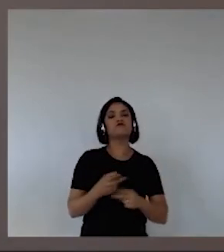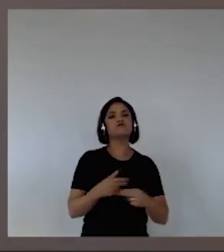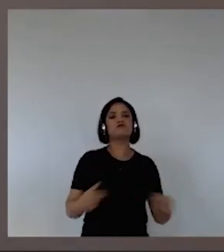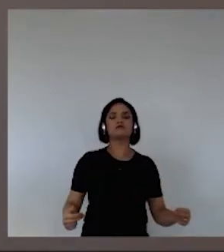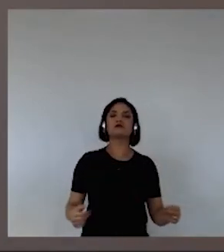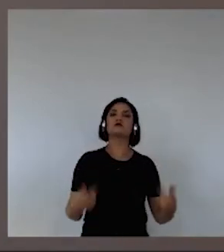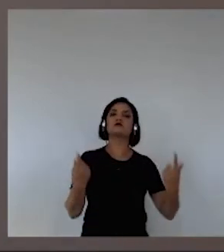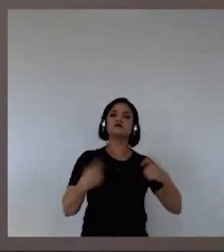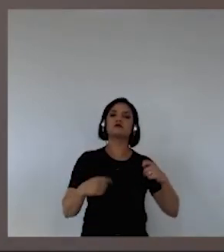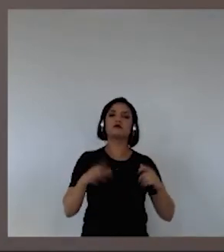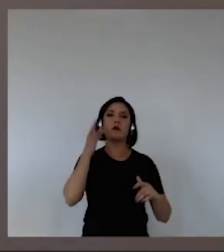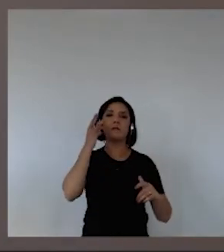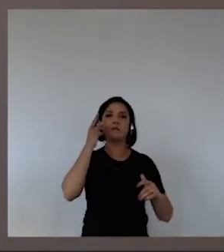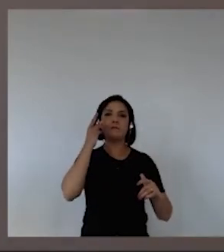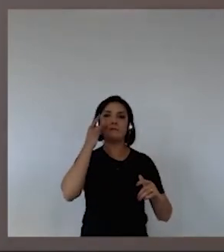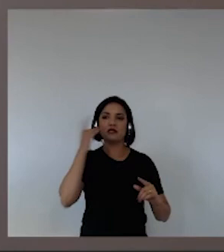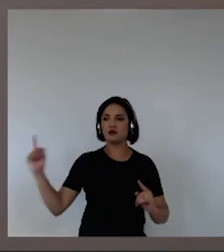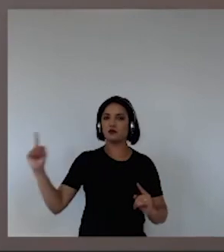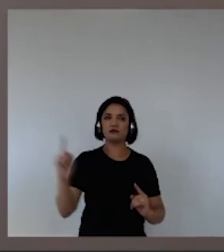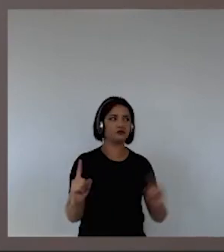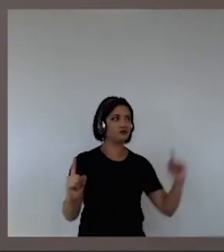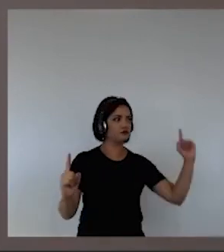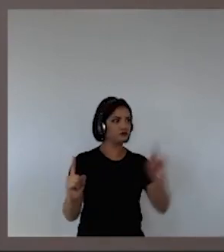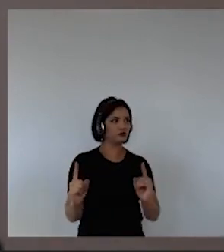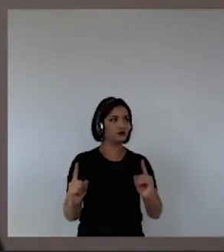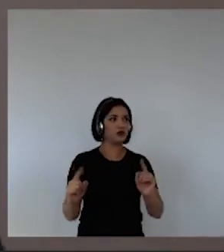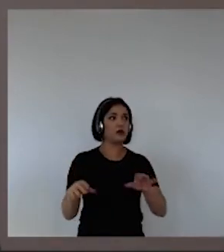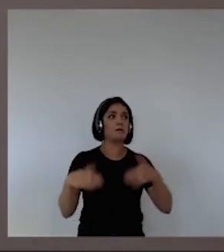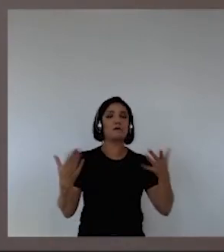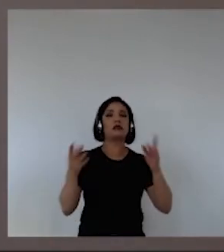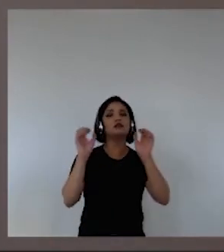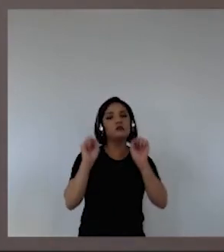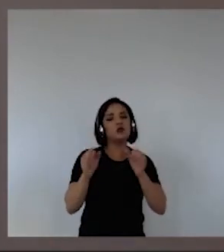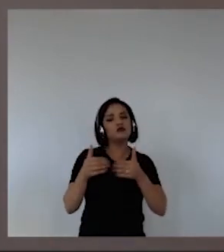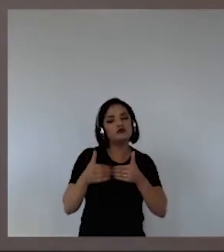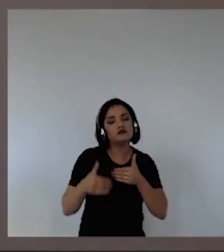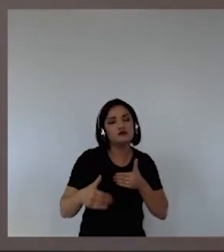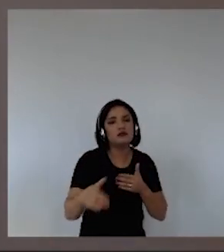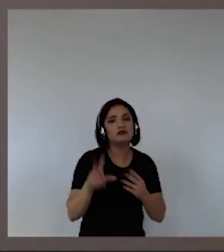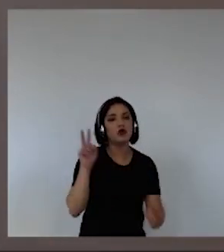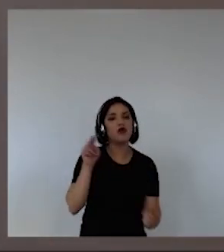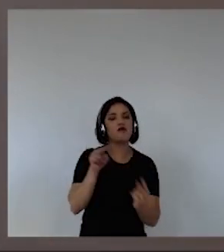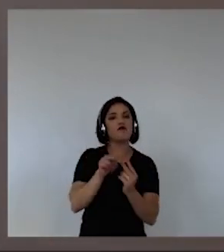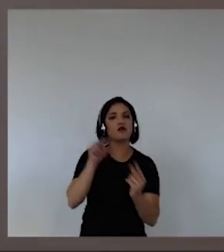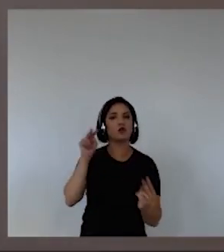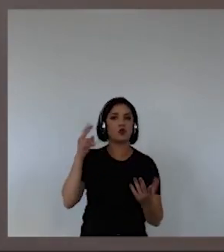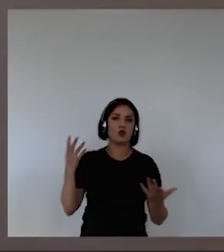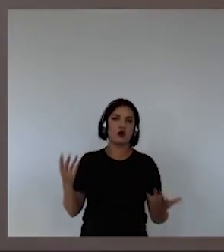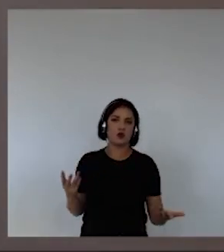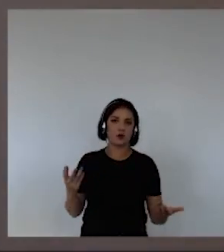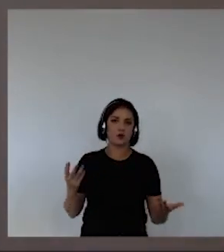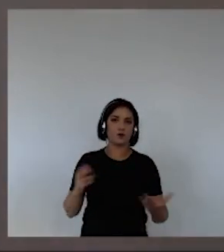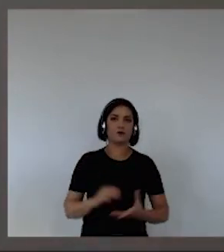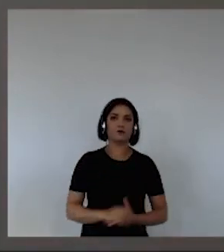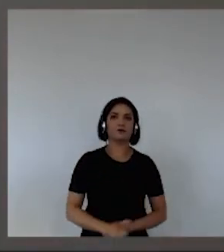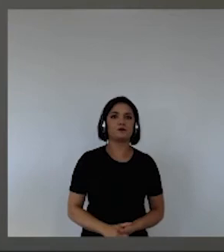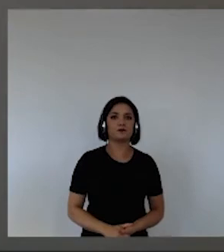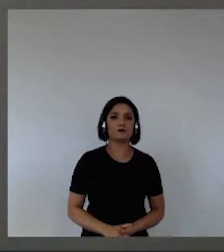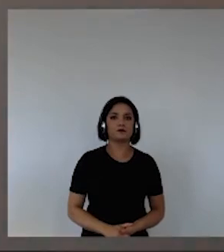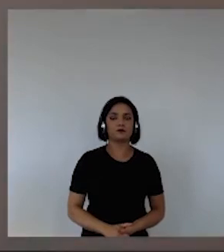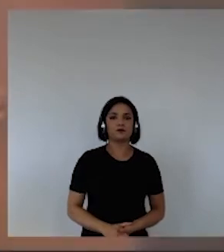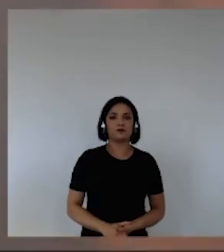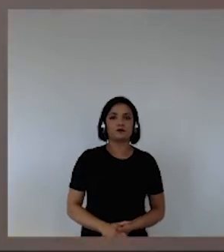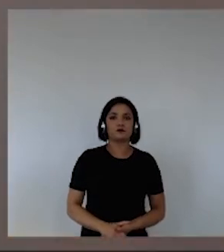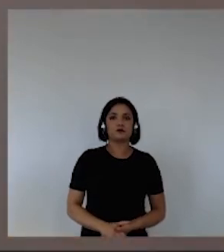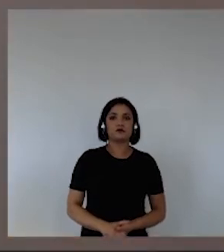eram praticados de forma presencial pudessem e passassem a ser realizados de forma virtual.